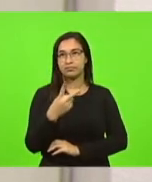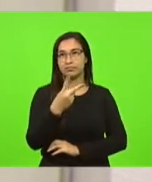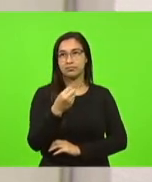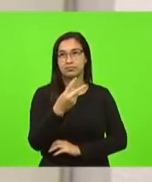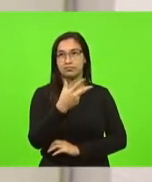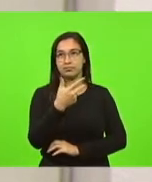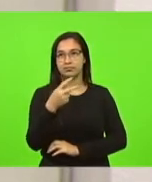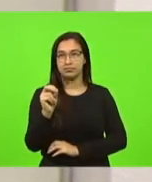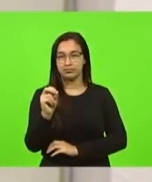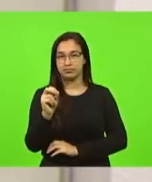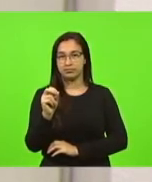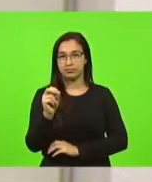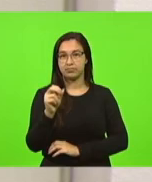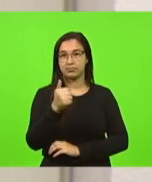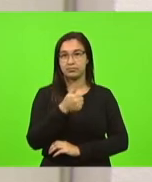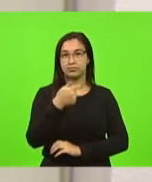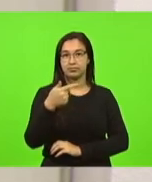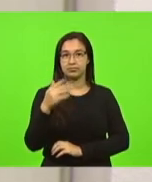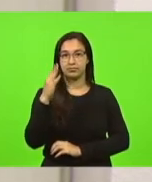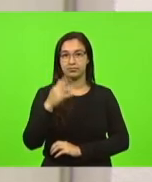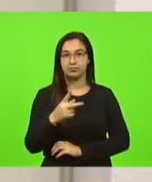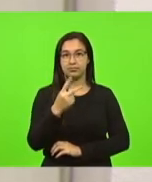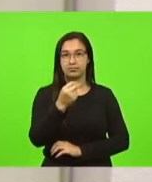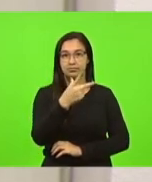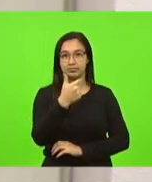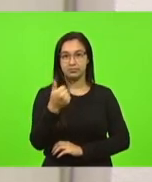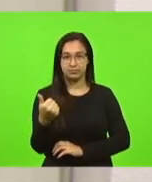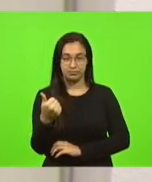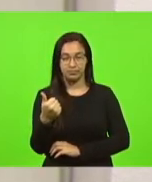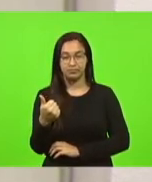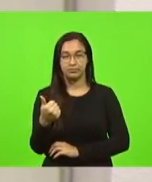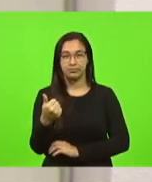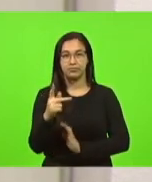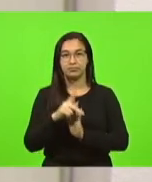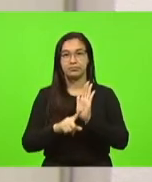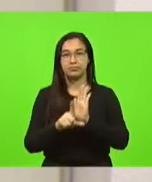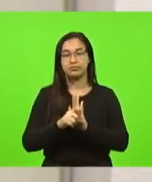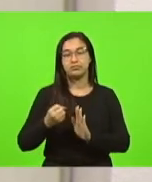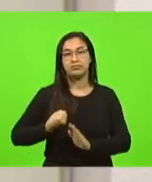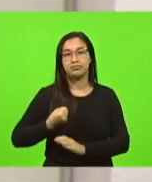3/2020 e 17/2021, e ao projeto de lei número